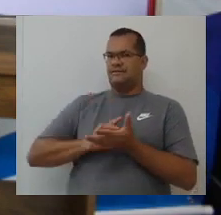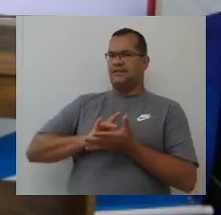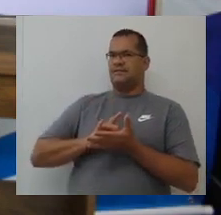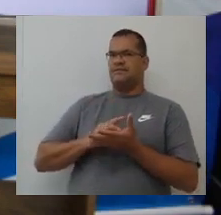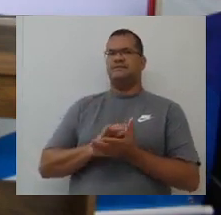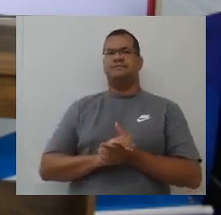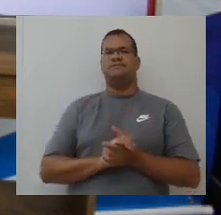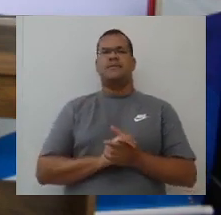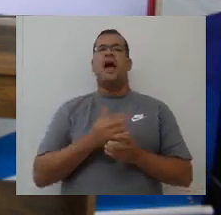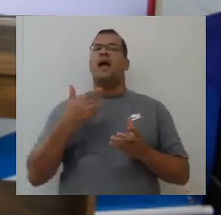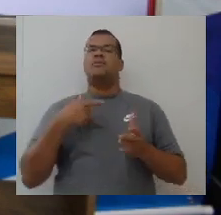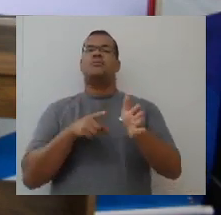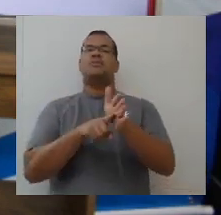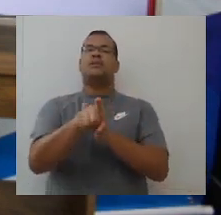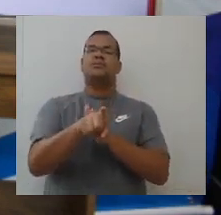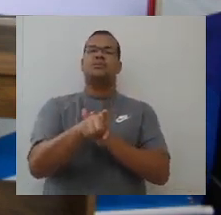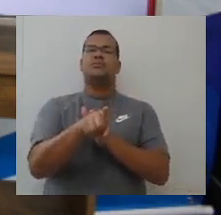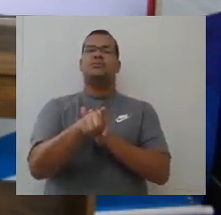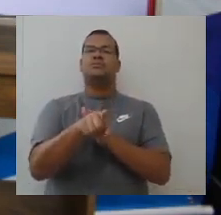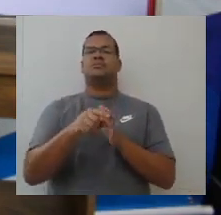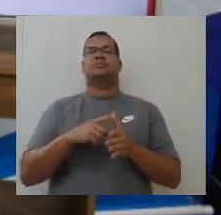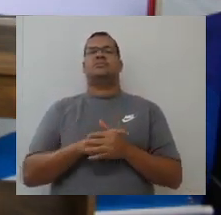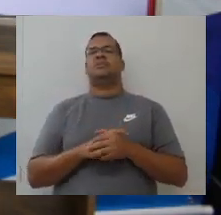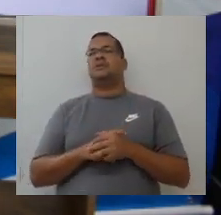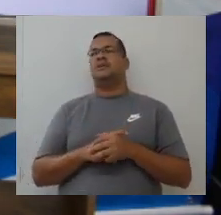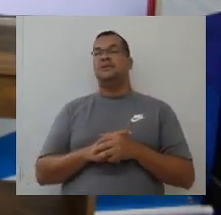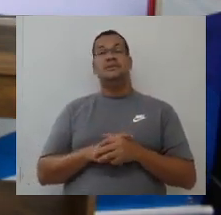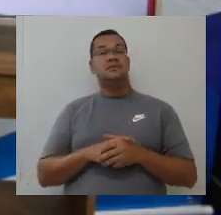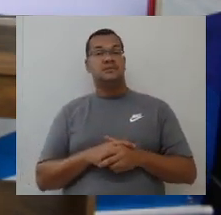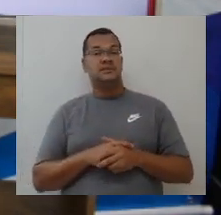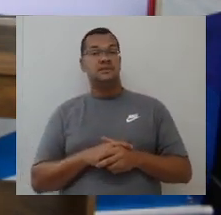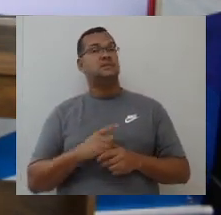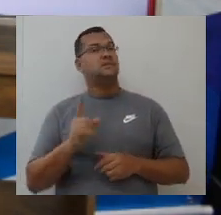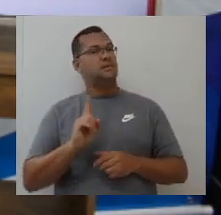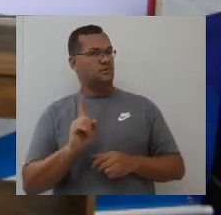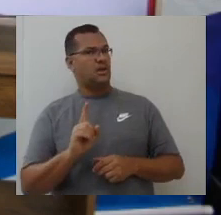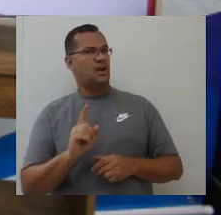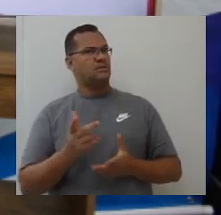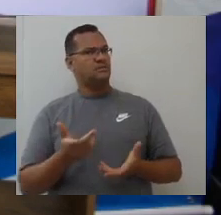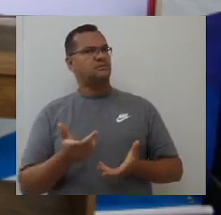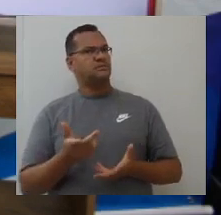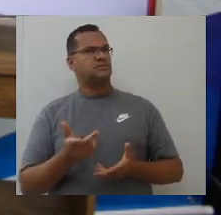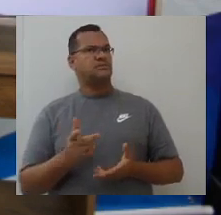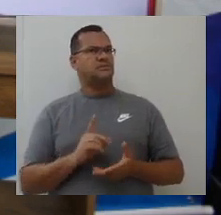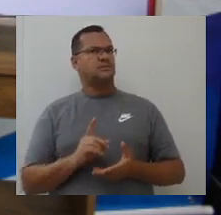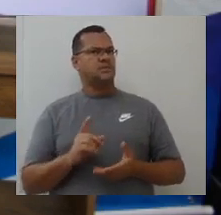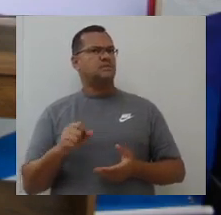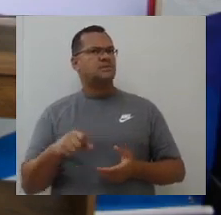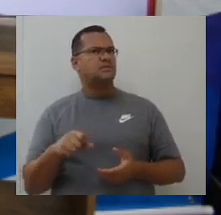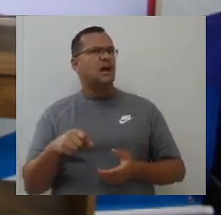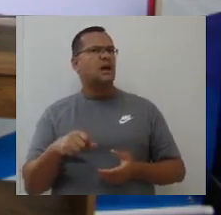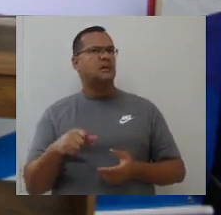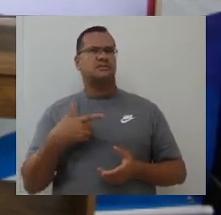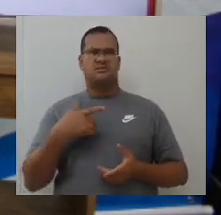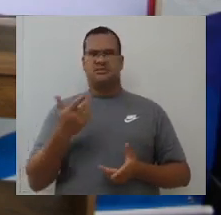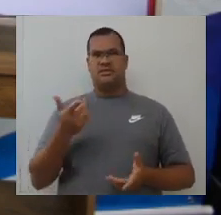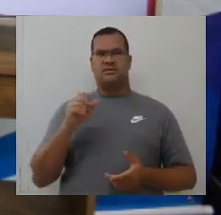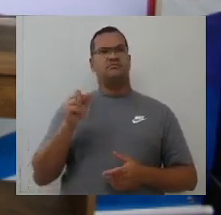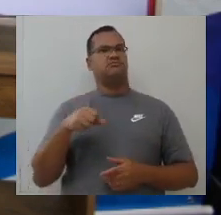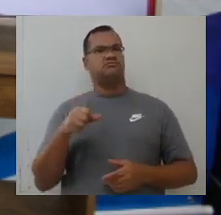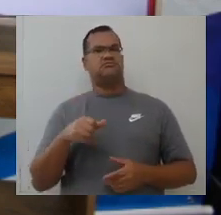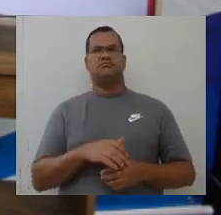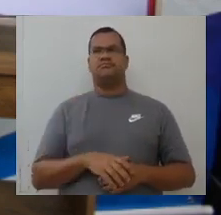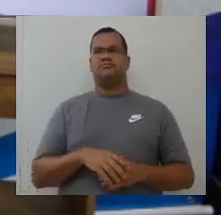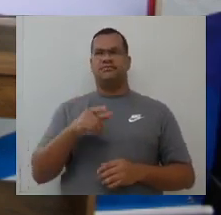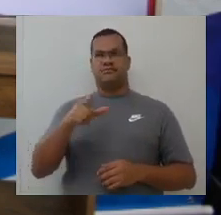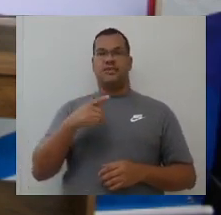eu coloco ali no final o não está. Isso aí, essa última parte, então ó, a primeira parte aqui,